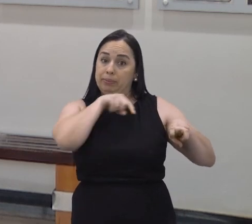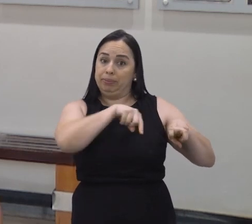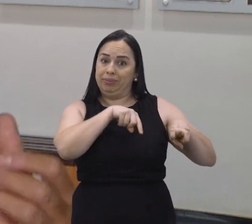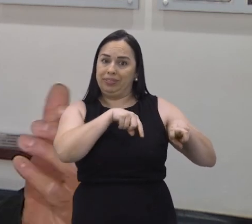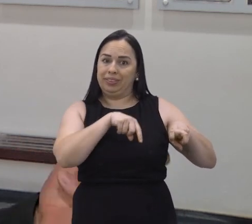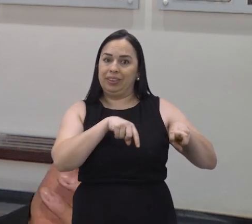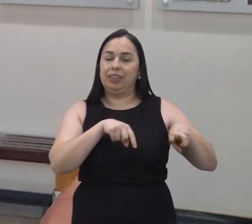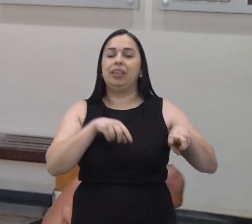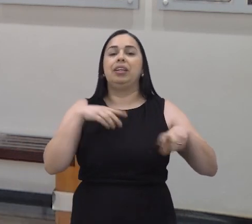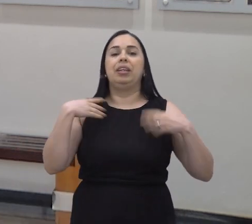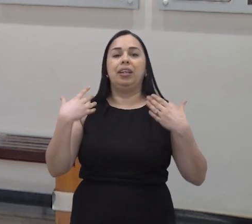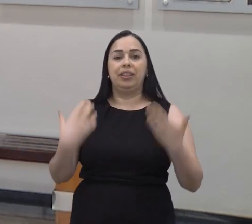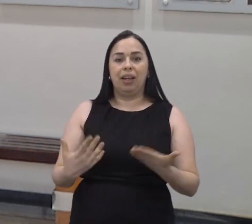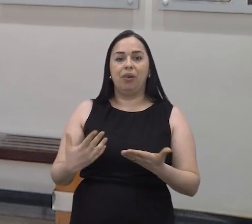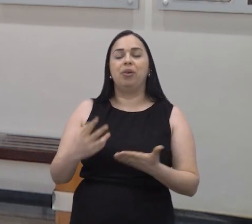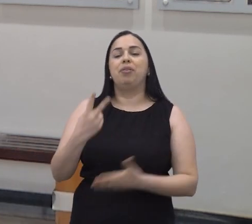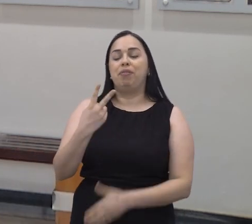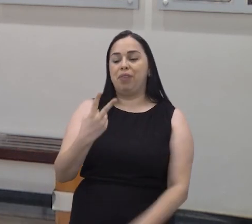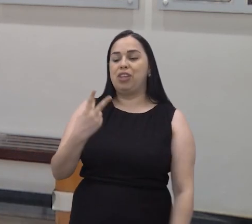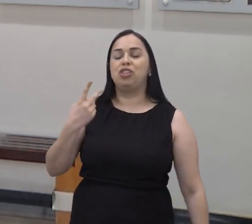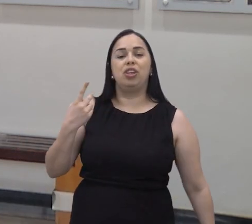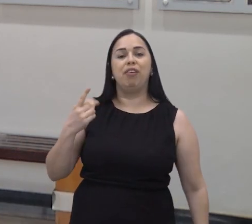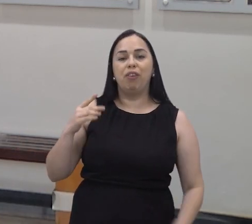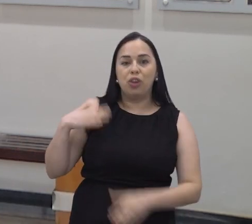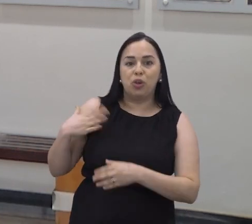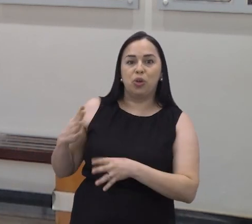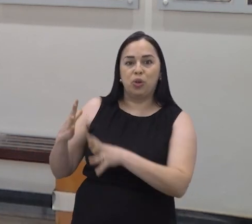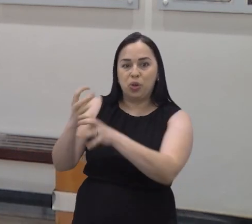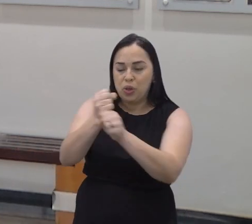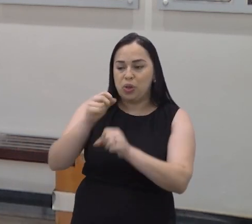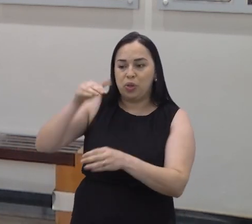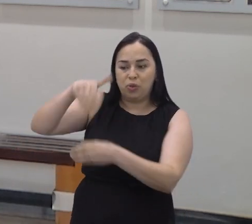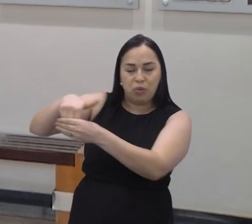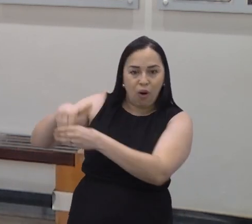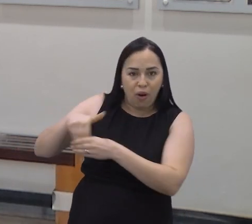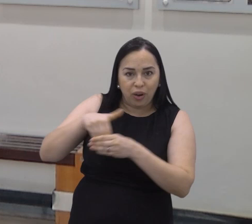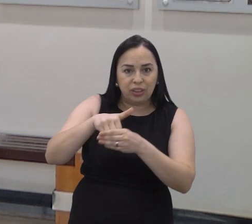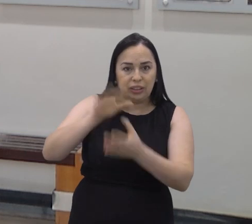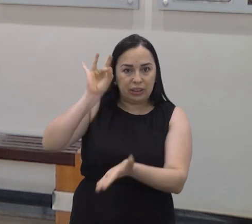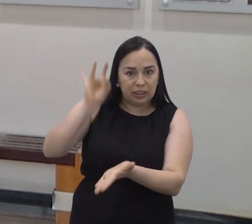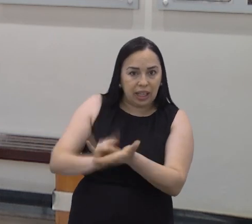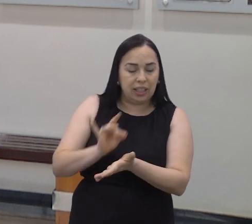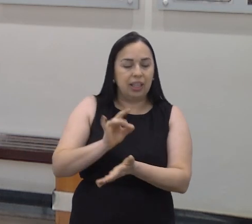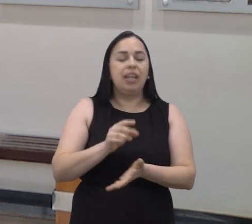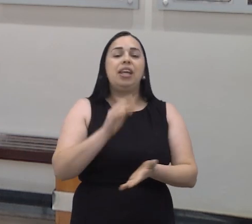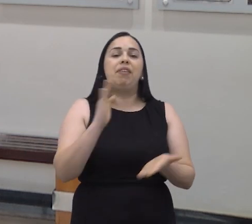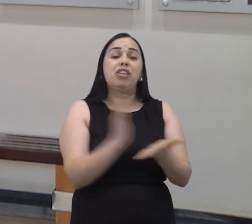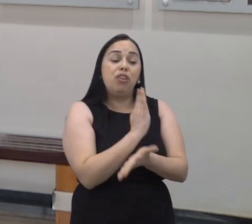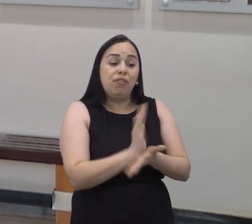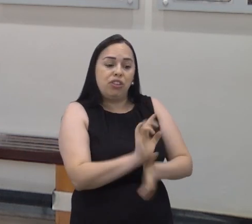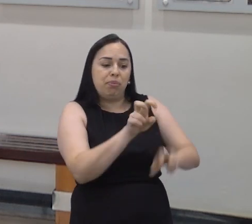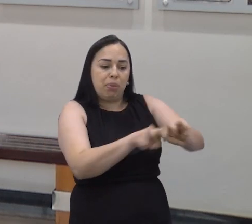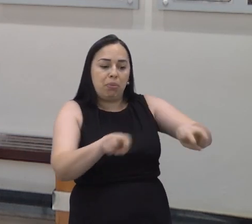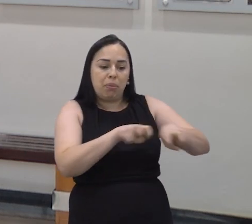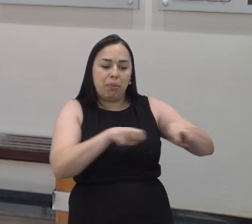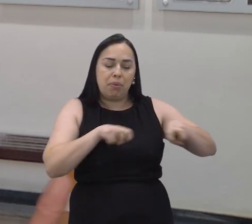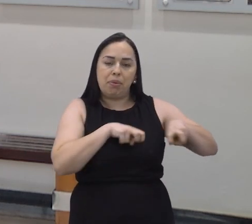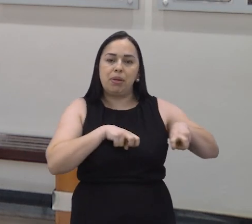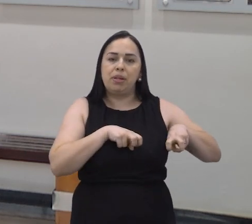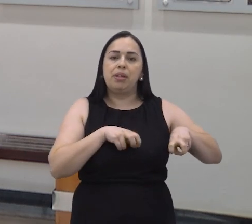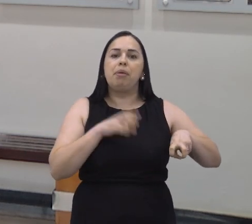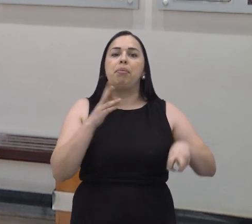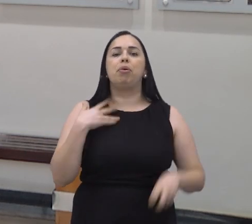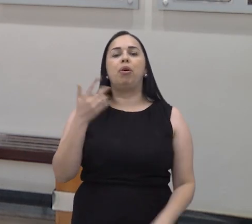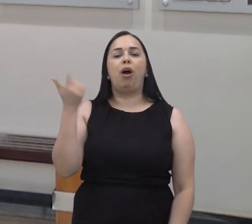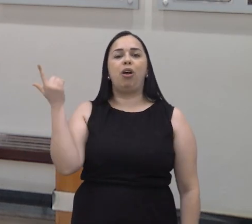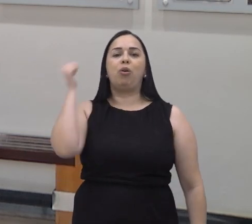né? Então são os votos válidos divididos pelo número de cadeiras. Nós vamos saber a quantidade de votos que o partido tem que fazer, né, para o